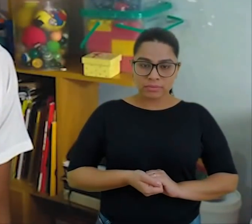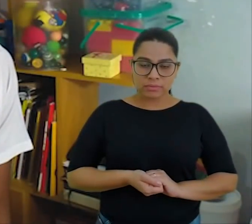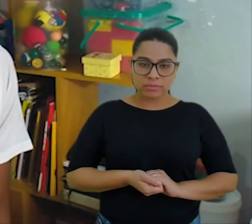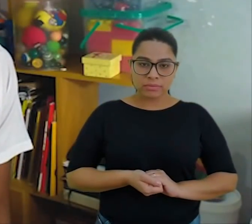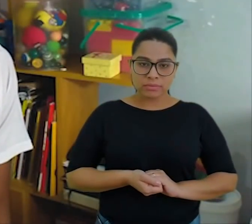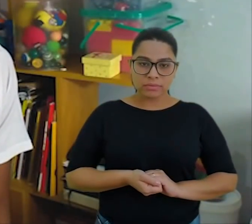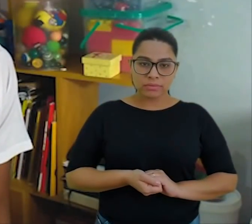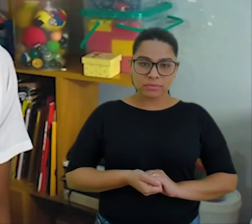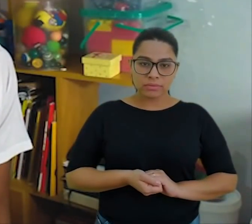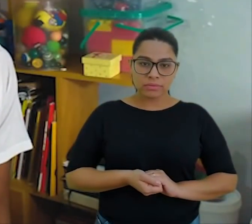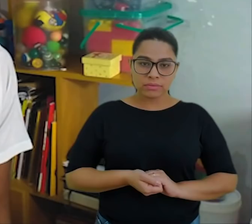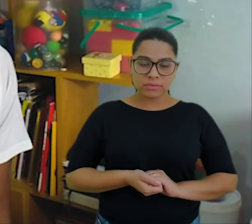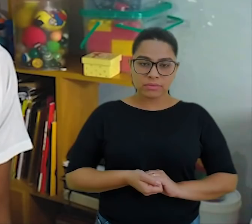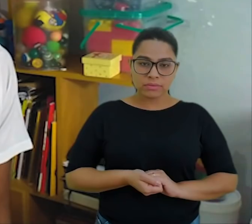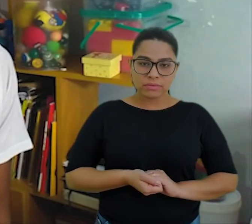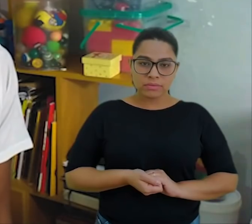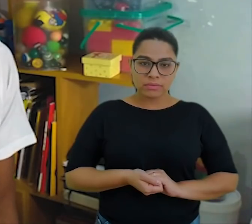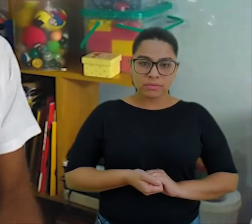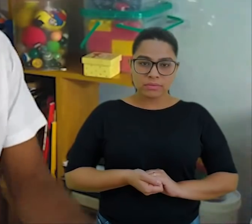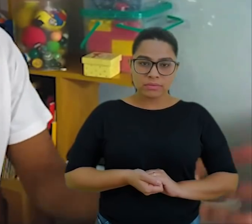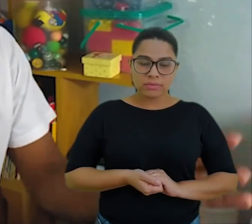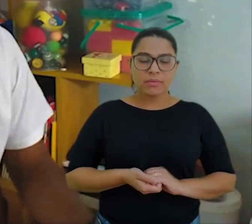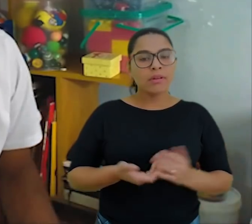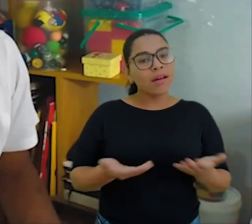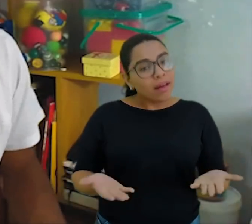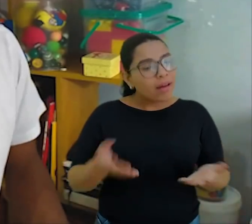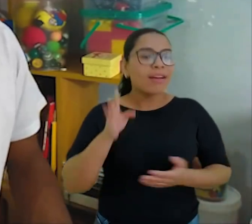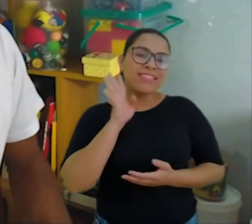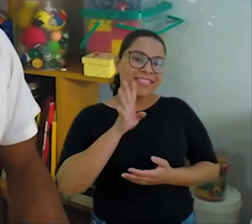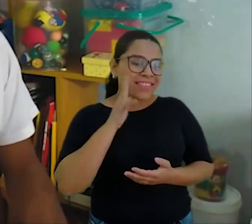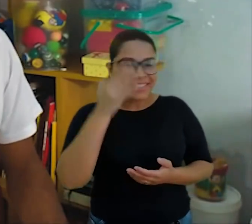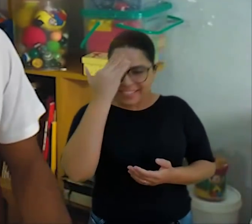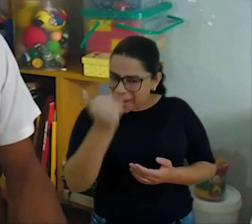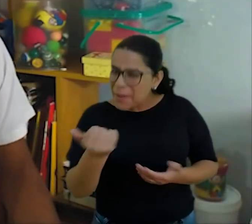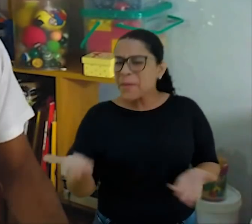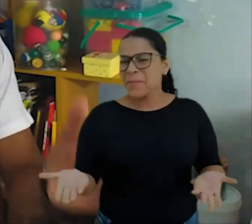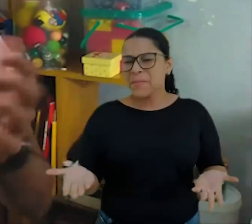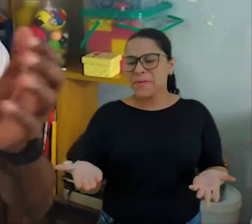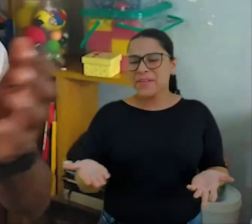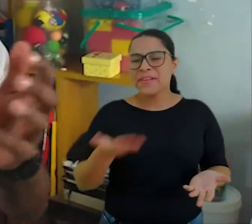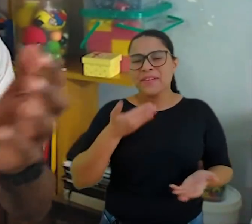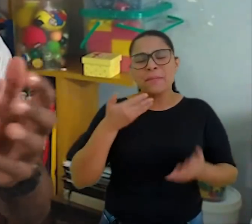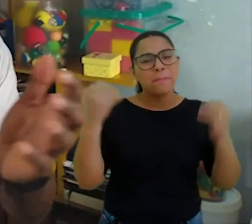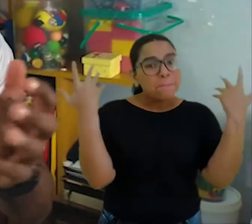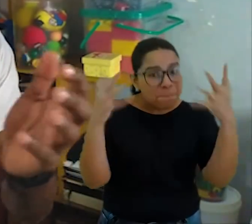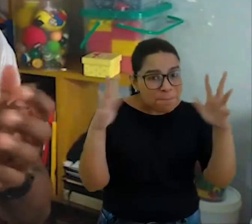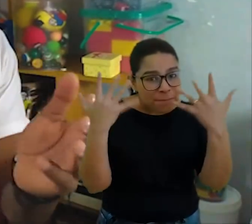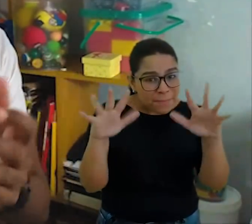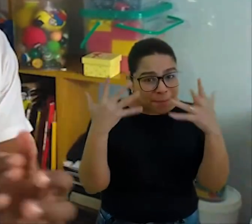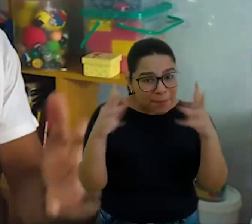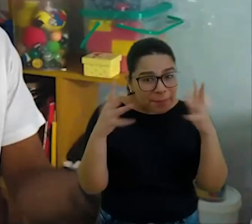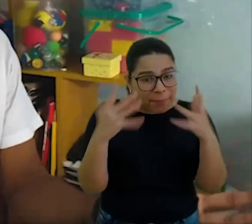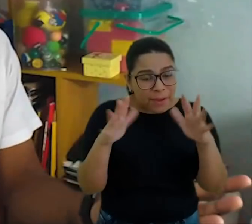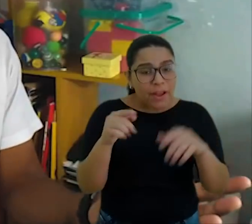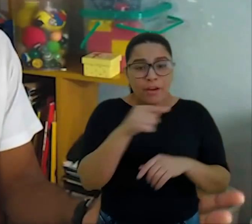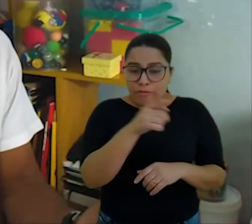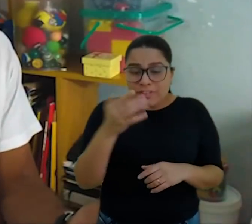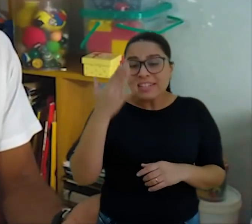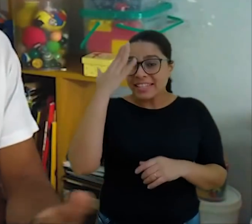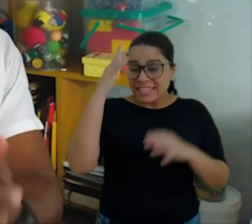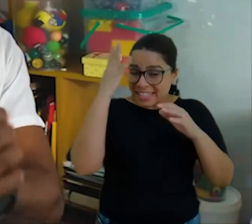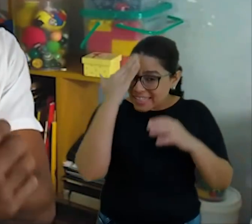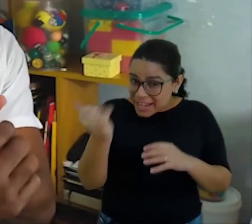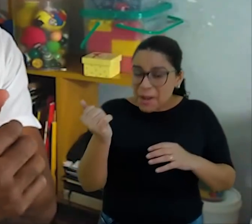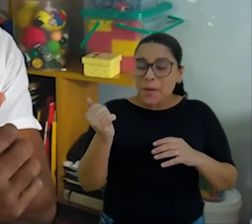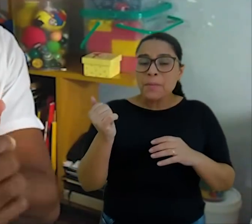to make me blue. É claro que você sabia qual era. Parabéns! Você acertou todos os